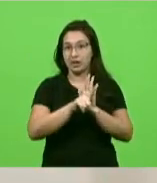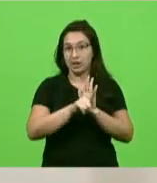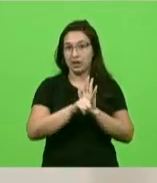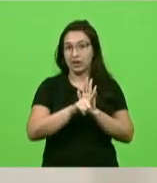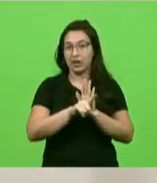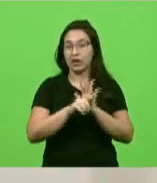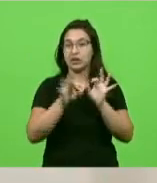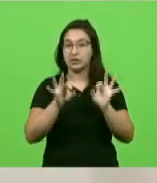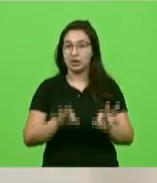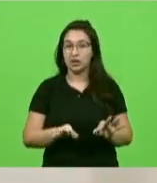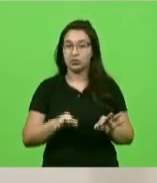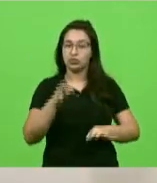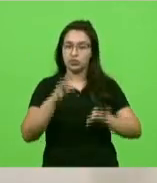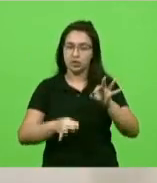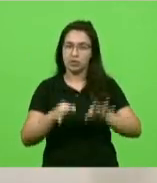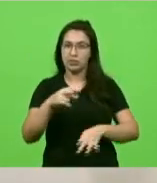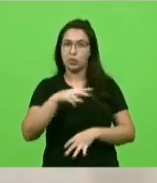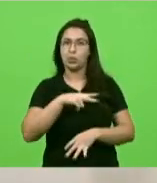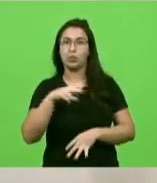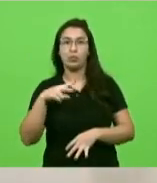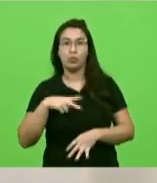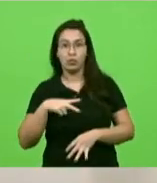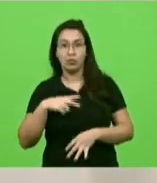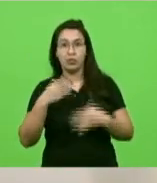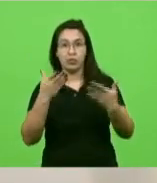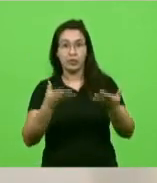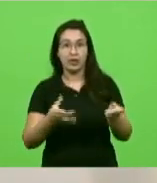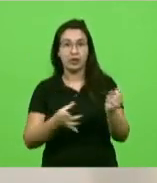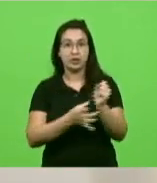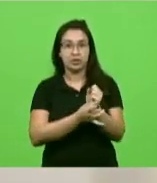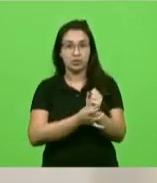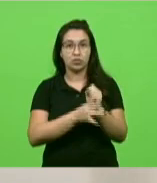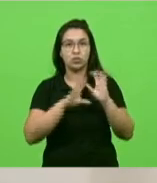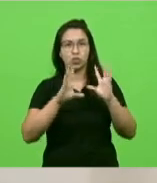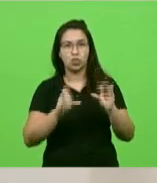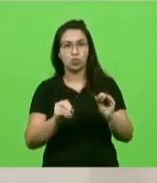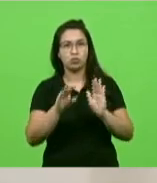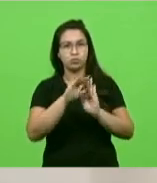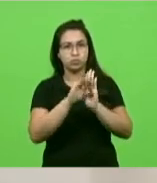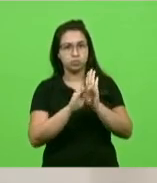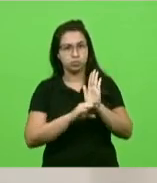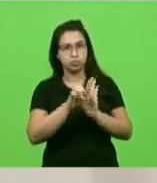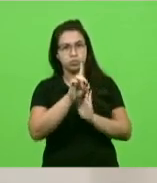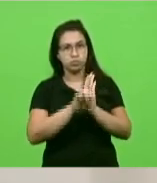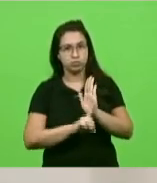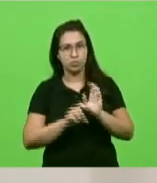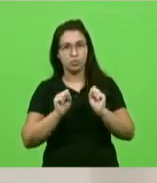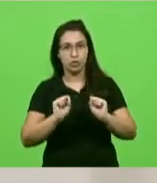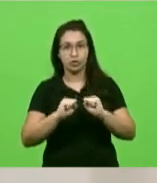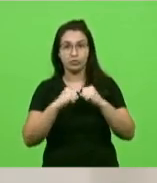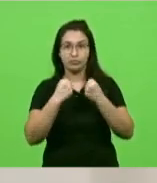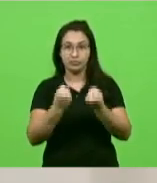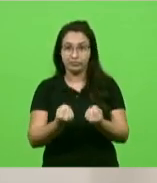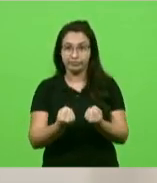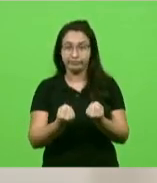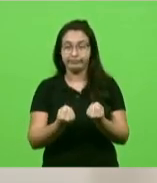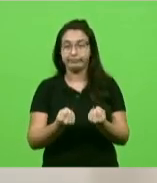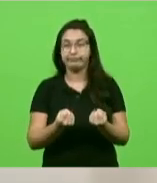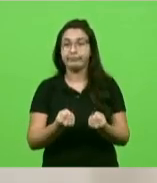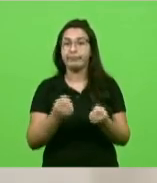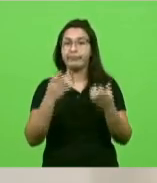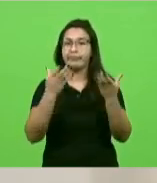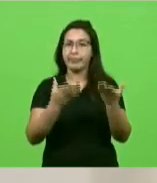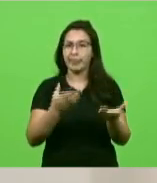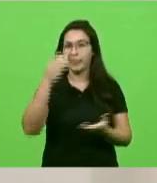julgamento público no qual lhe tenham sido asseguradas todas as garantias necessárias à sua defesa. A não